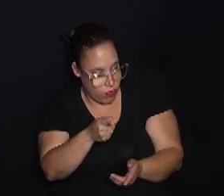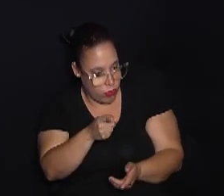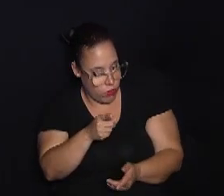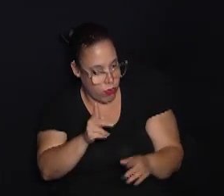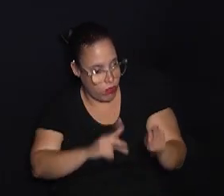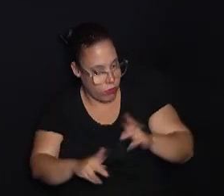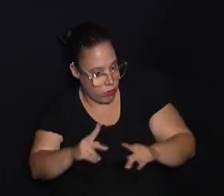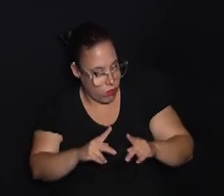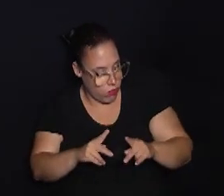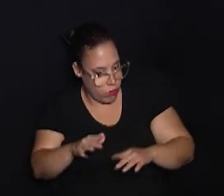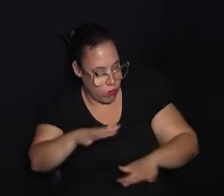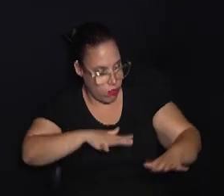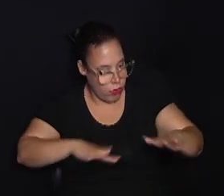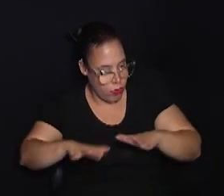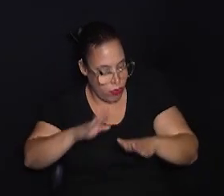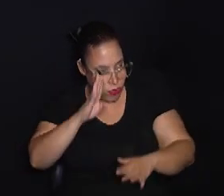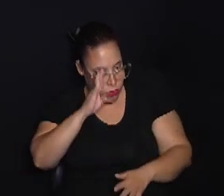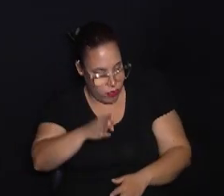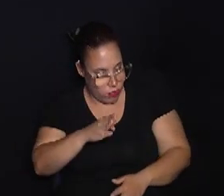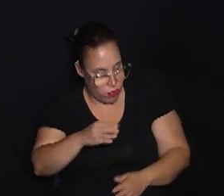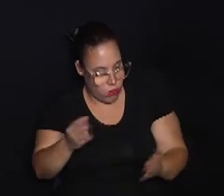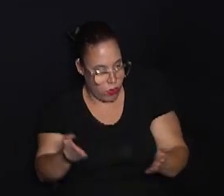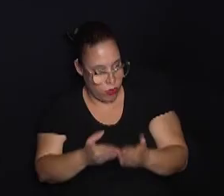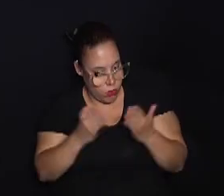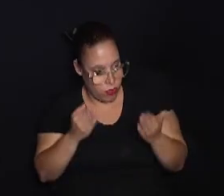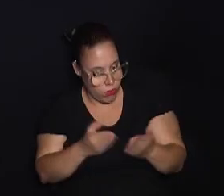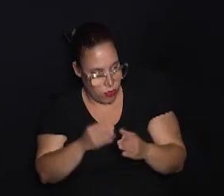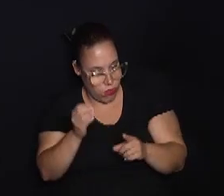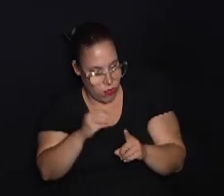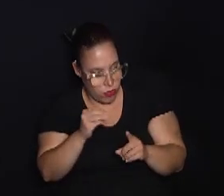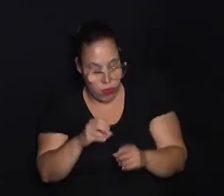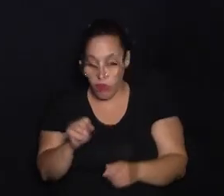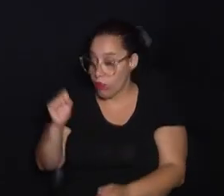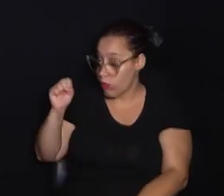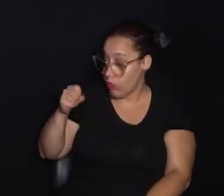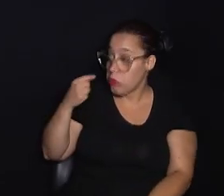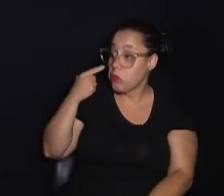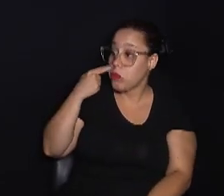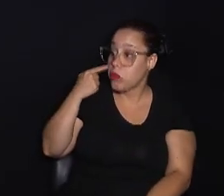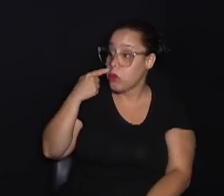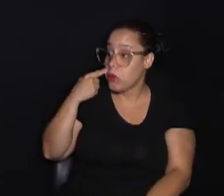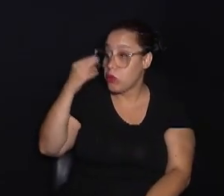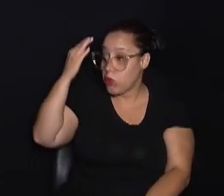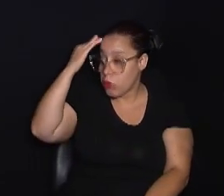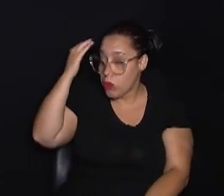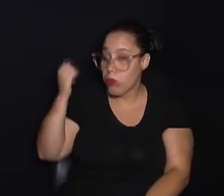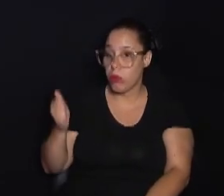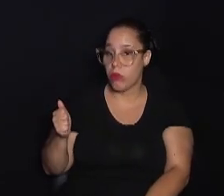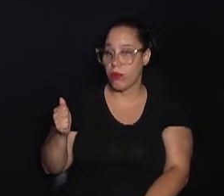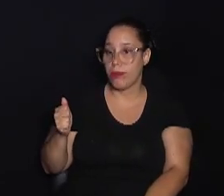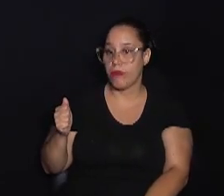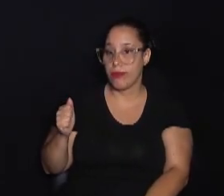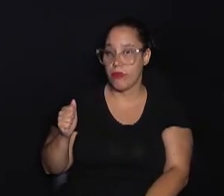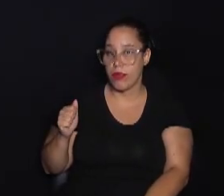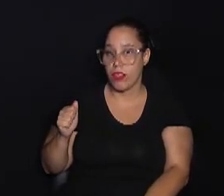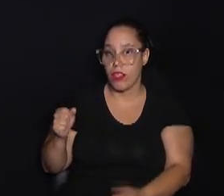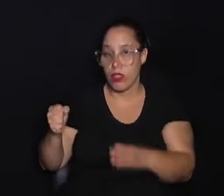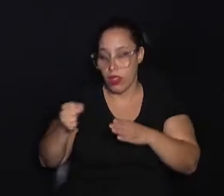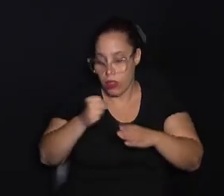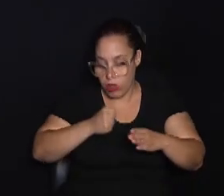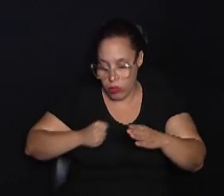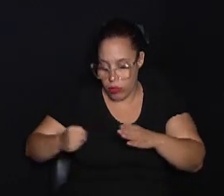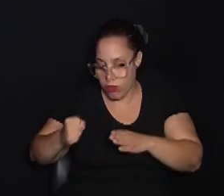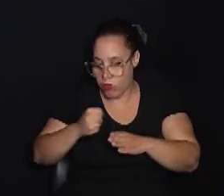público e regiões com maior presença em situação de vulnerabilidade social? Sim, veja, nós sabemos que não dá para a gente montar uma